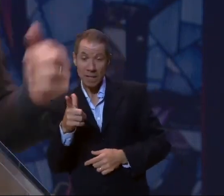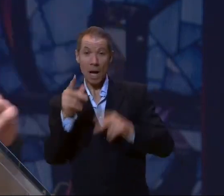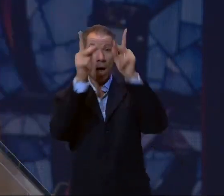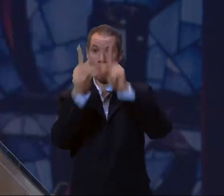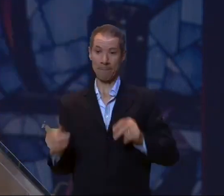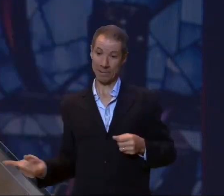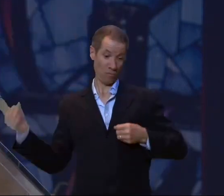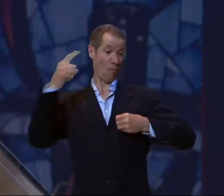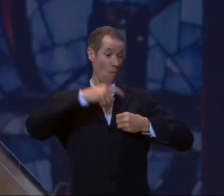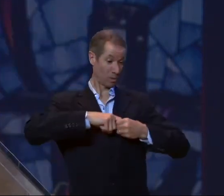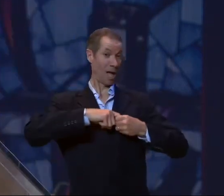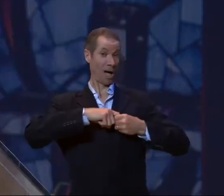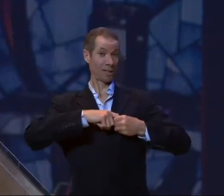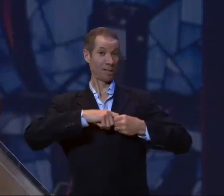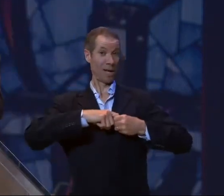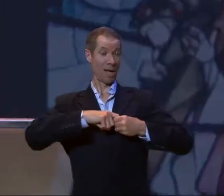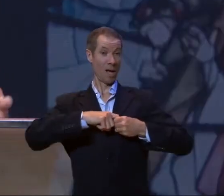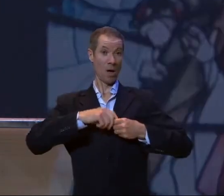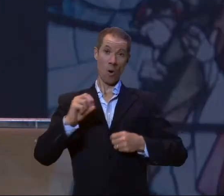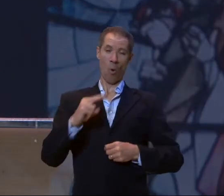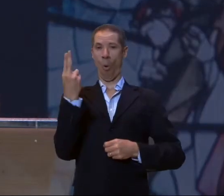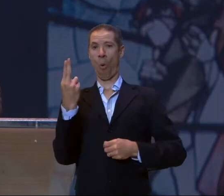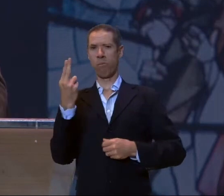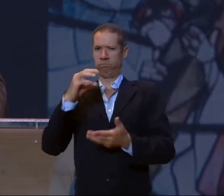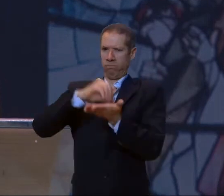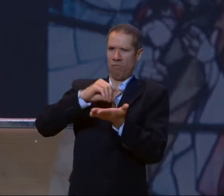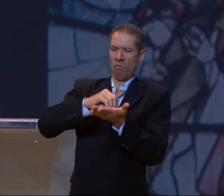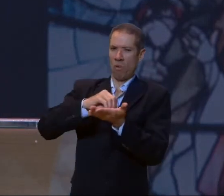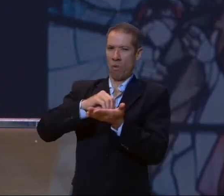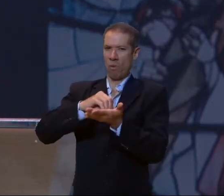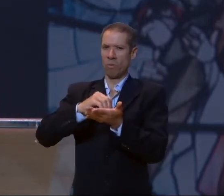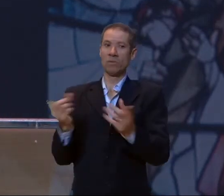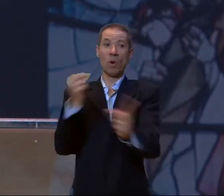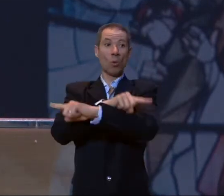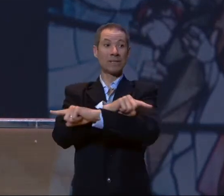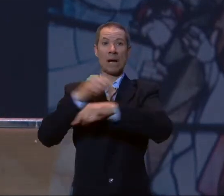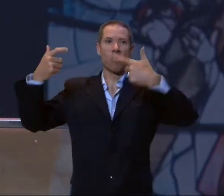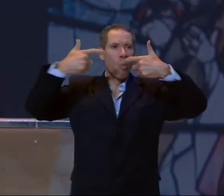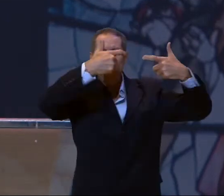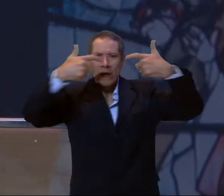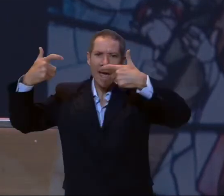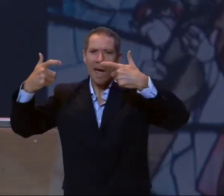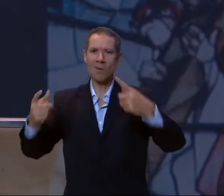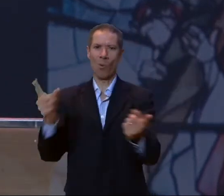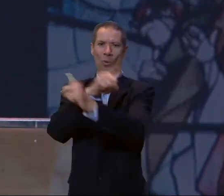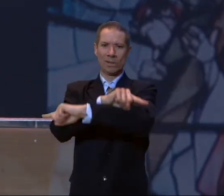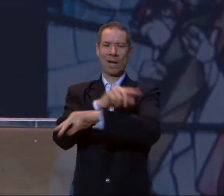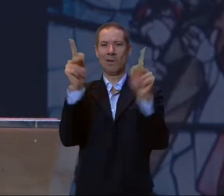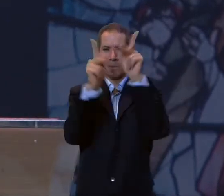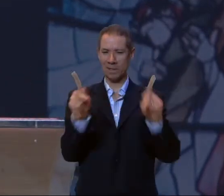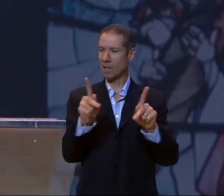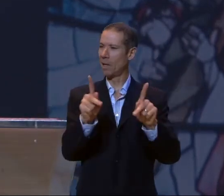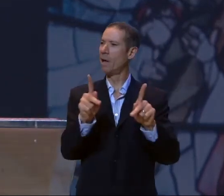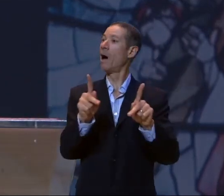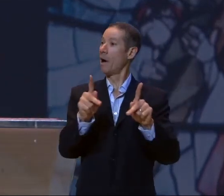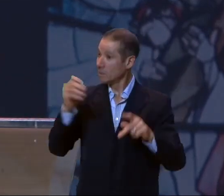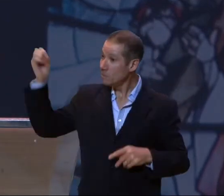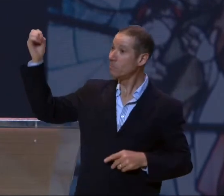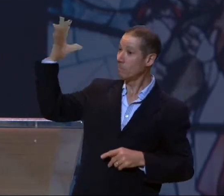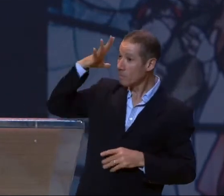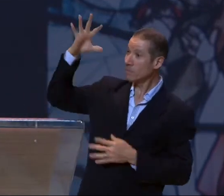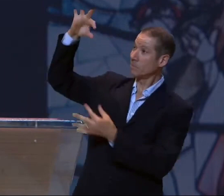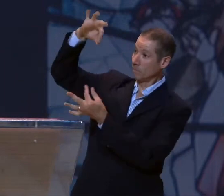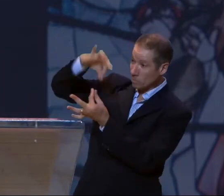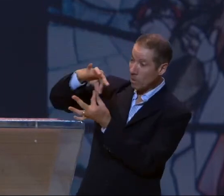paz voltaria. Bom, então não é ausência de guerra. Paz é uma bênção